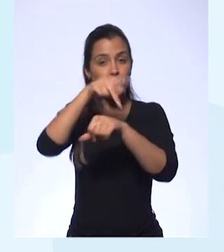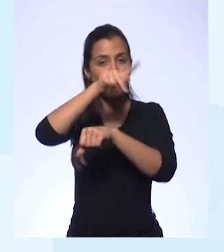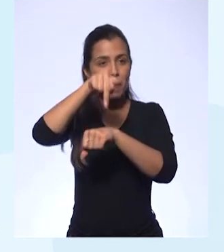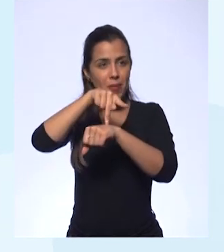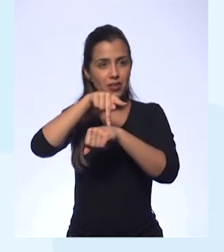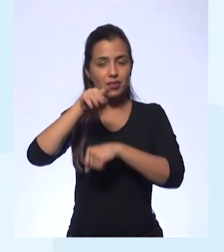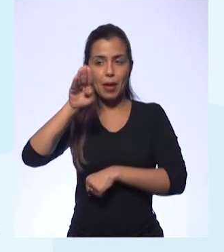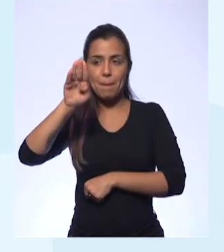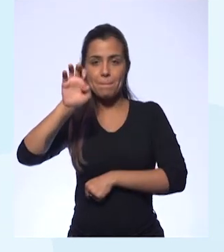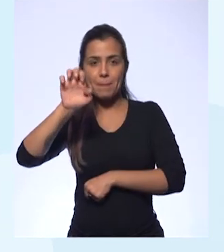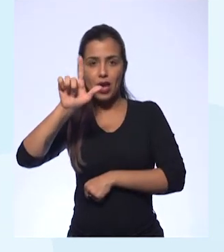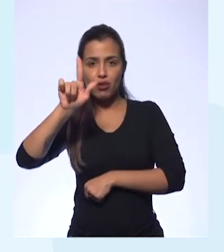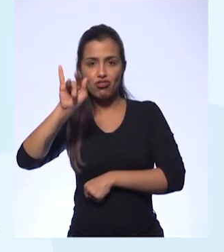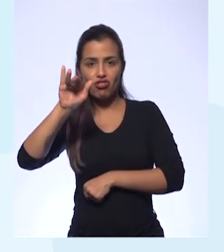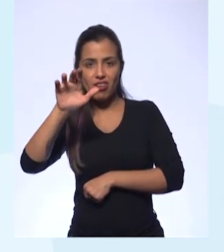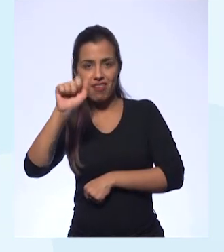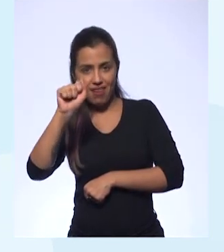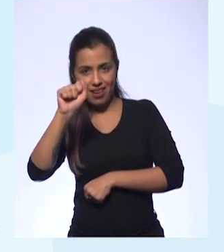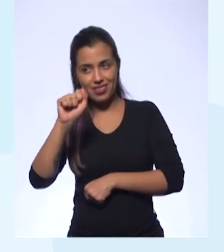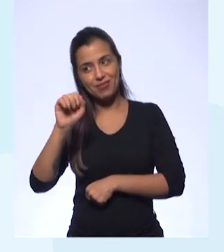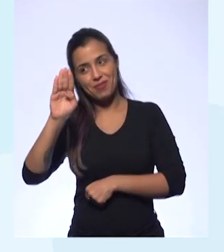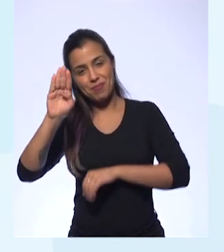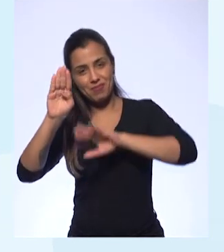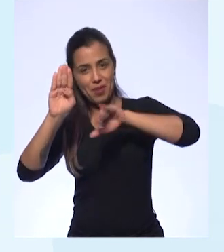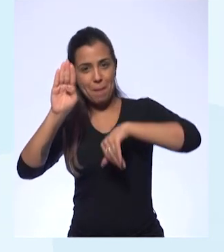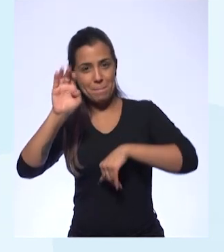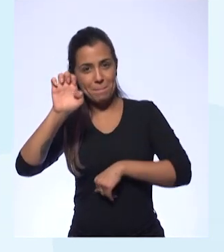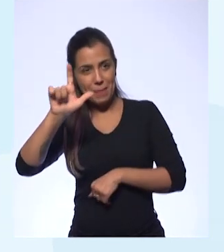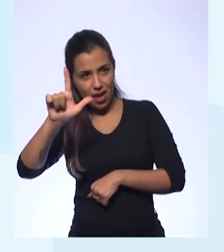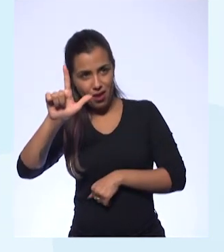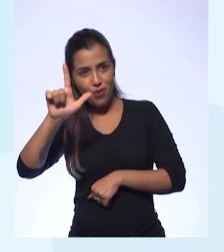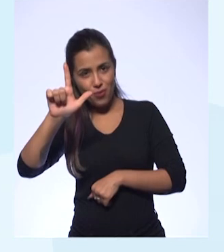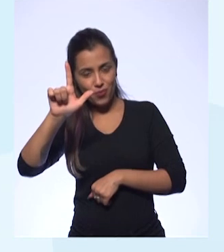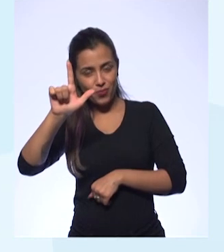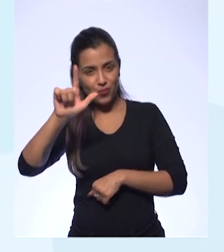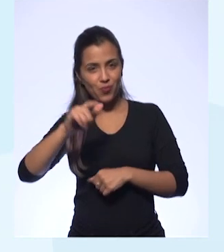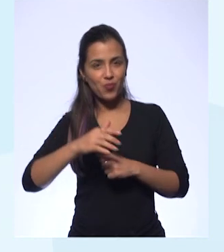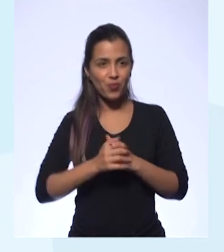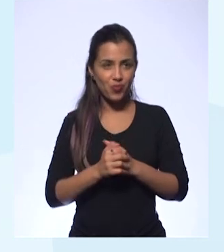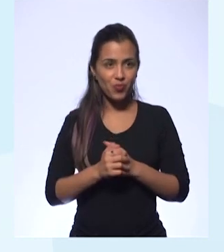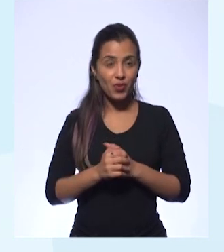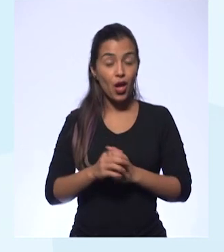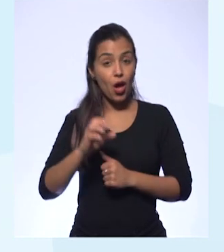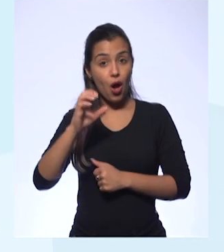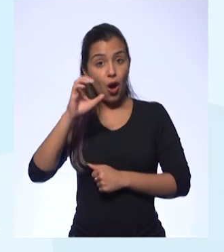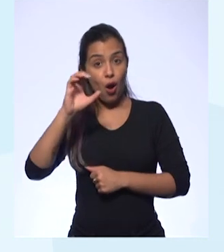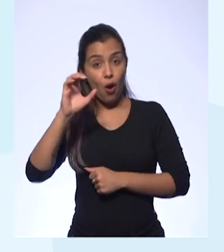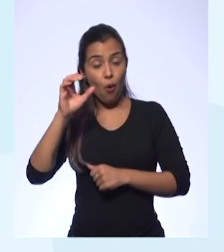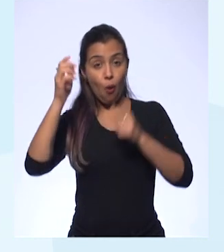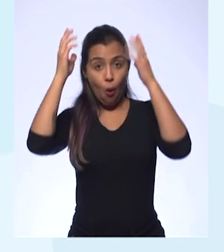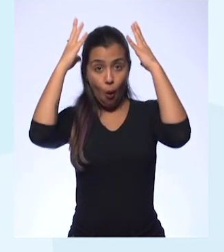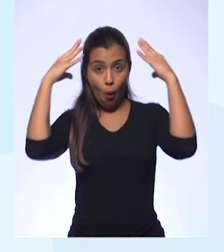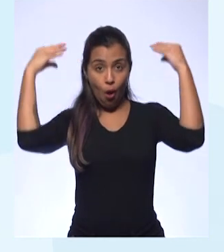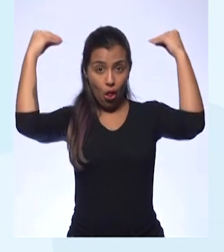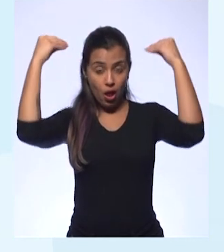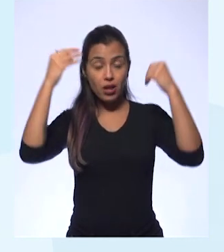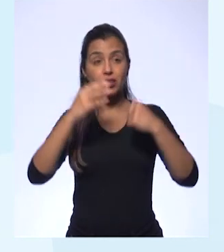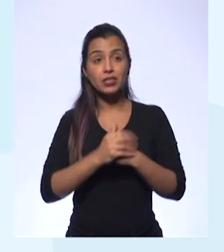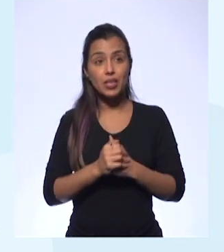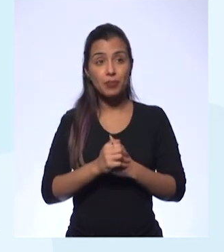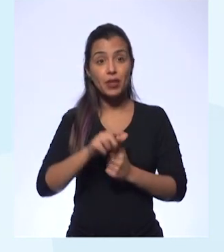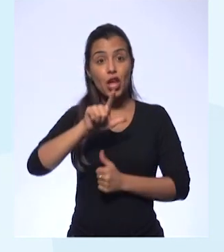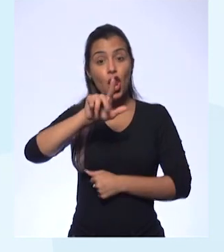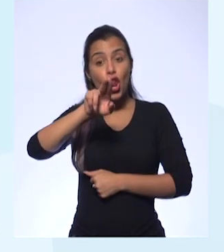que é a Bélgica, né, é uma abreviação em inglês, né, os Países Baixos, que é a Holanda, né, Netherlands e